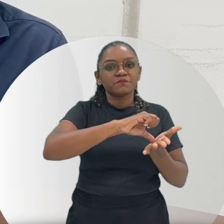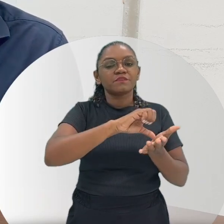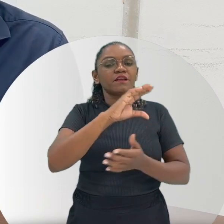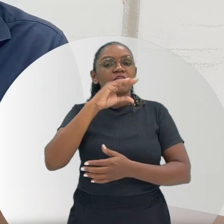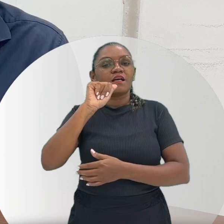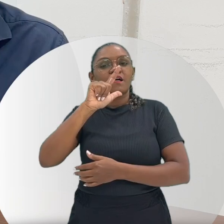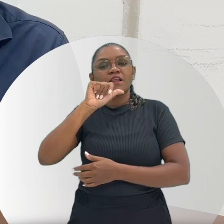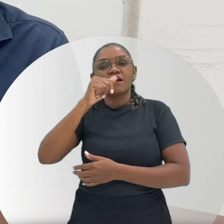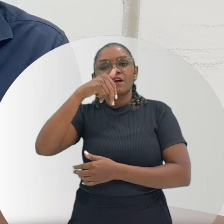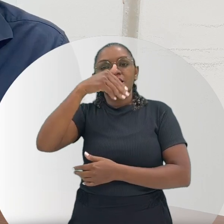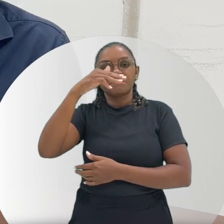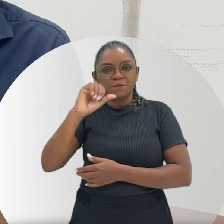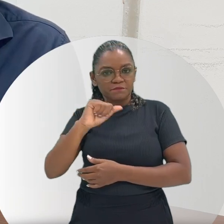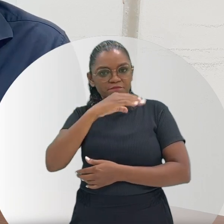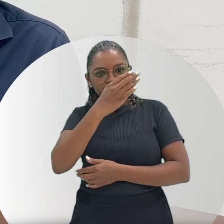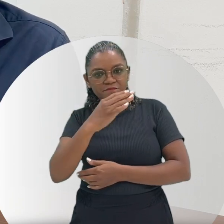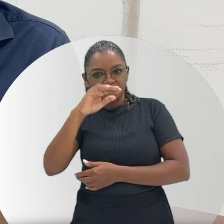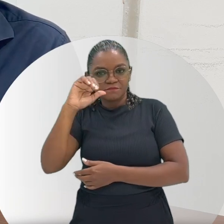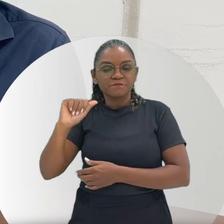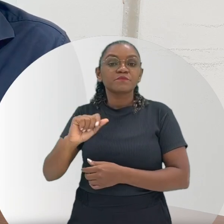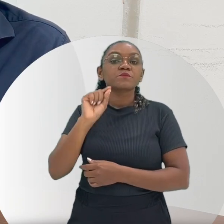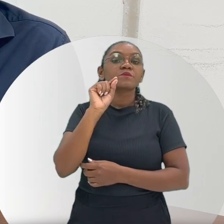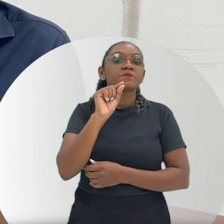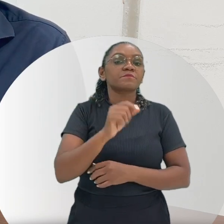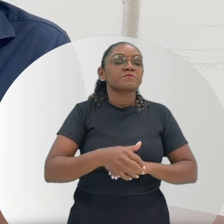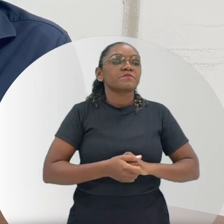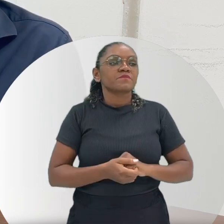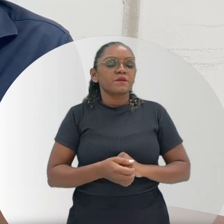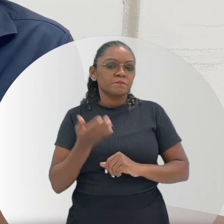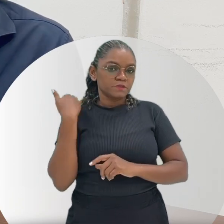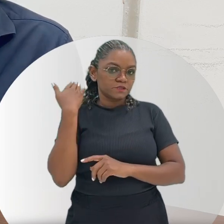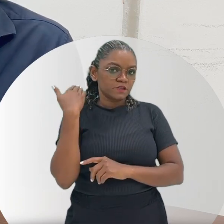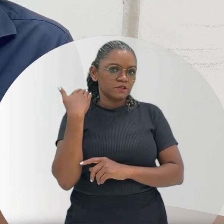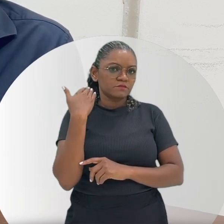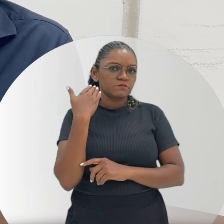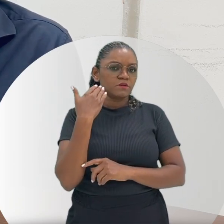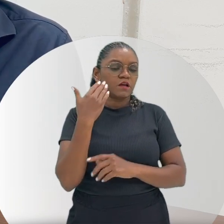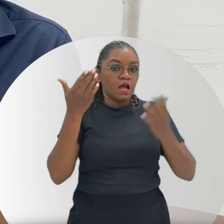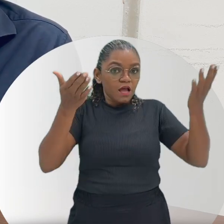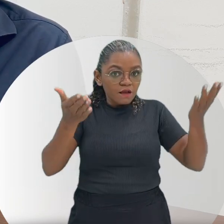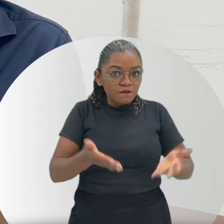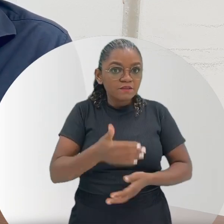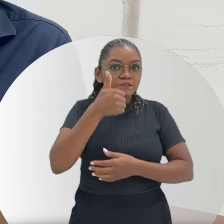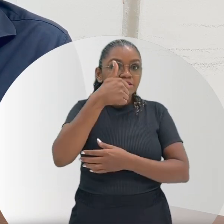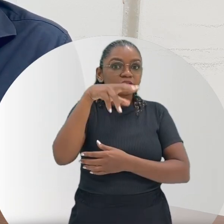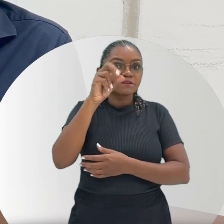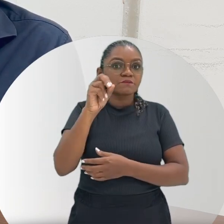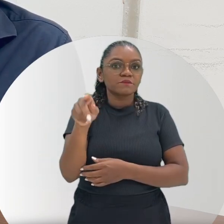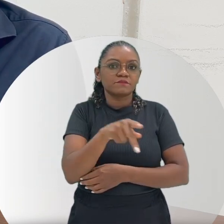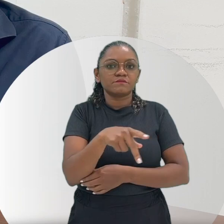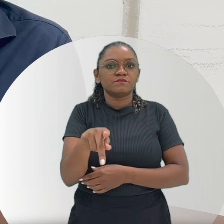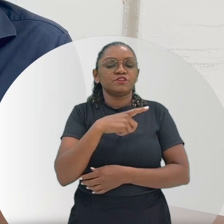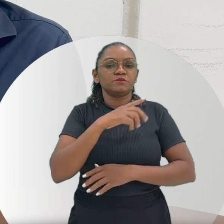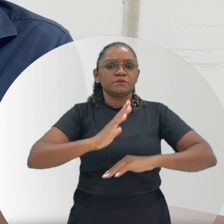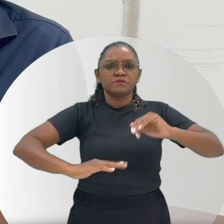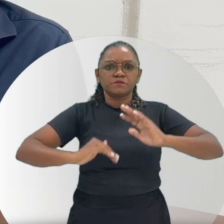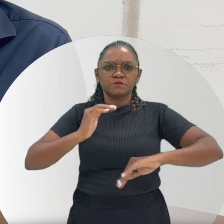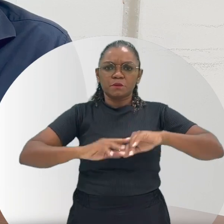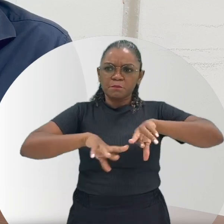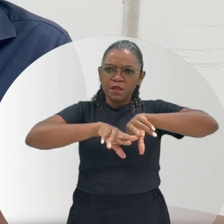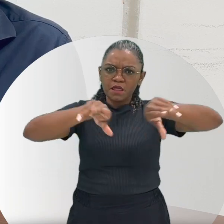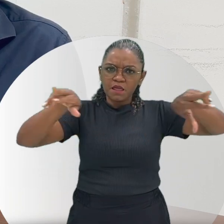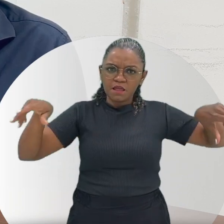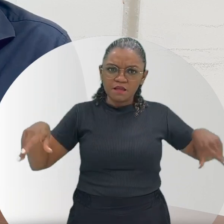150 professores. Só professores já são 150 no Campus Calama, mas praticamente 100 técnicos. Então éramos muito pequenos. Então